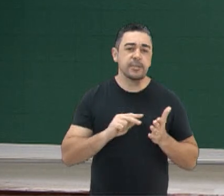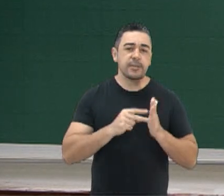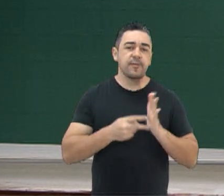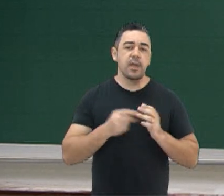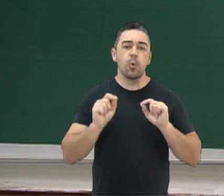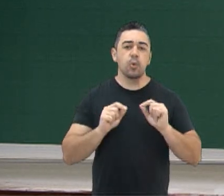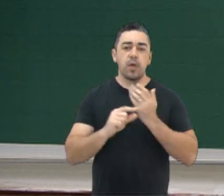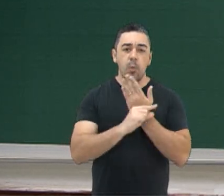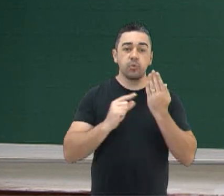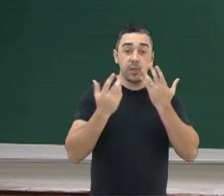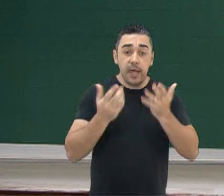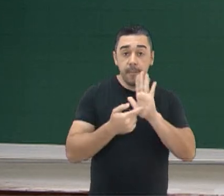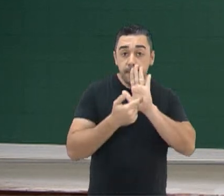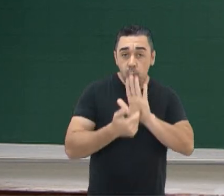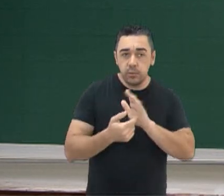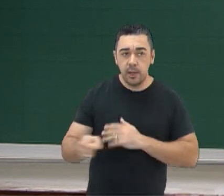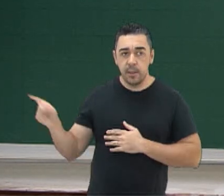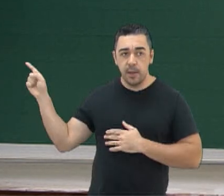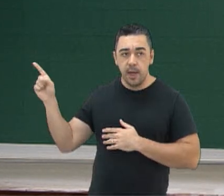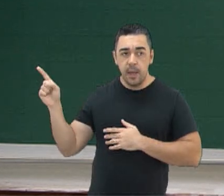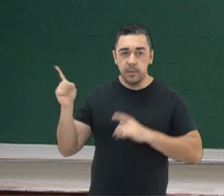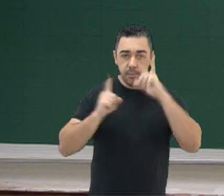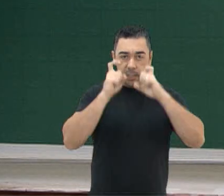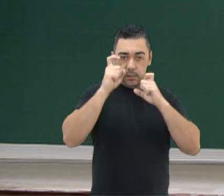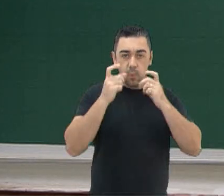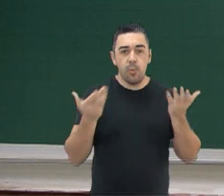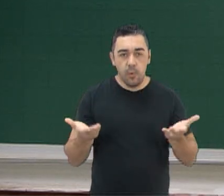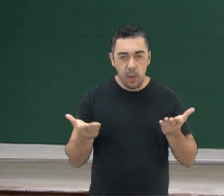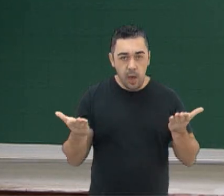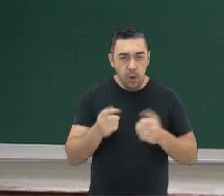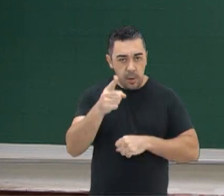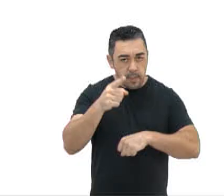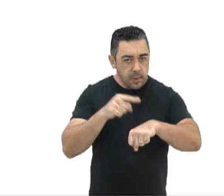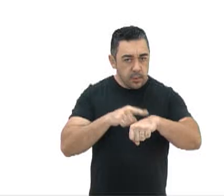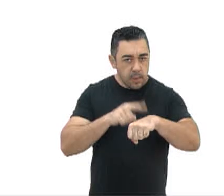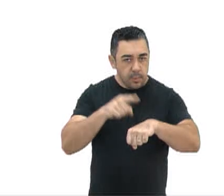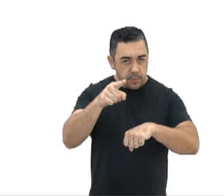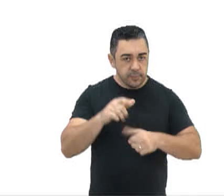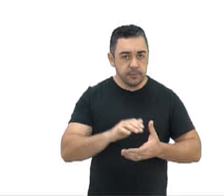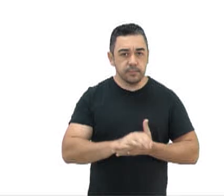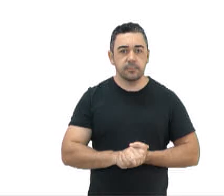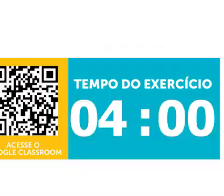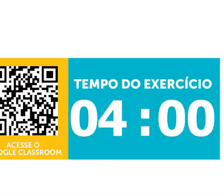quis representar através dessa imagem. Mais uns minutinhos para você.